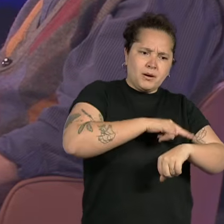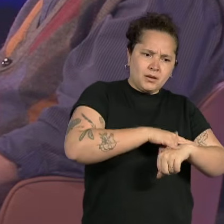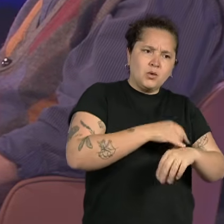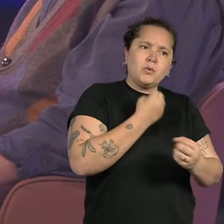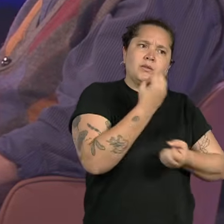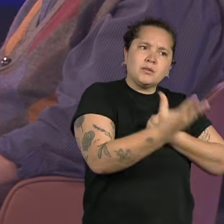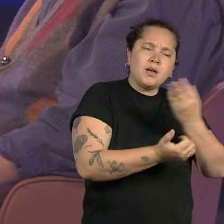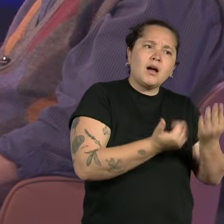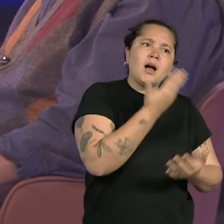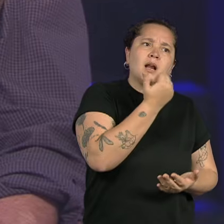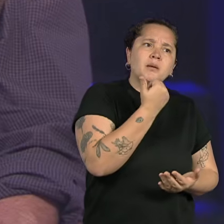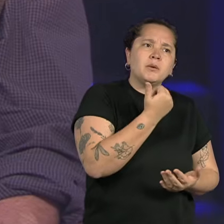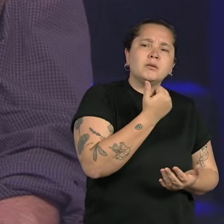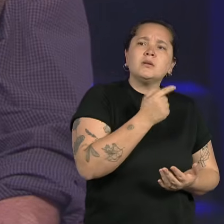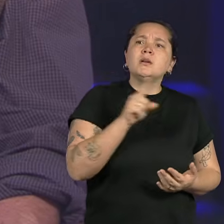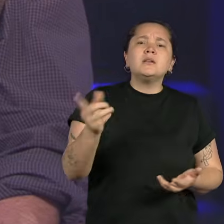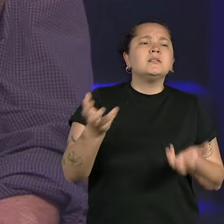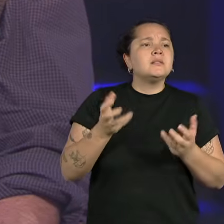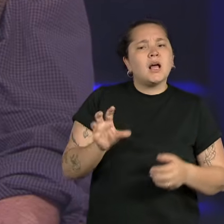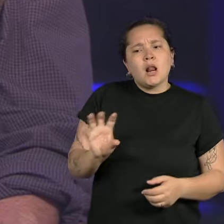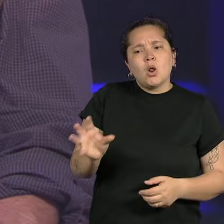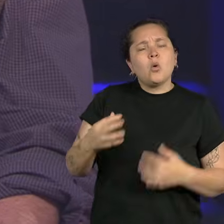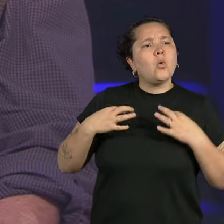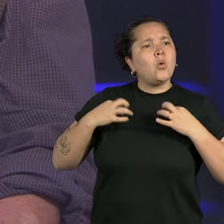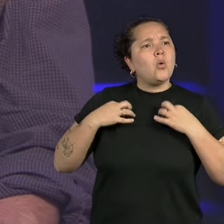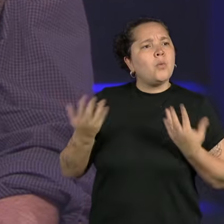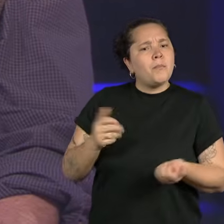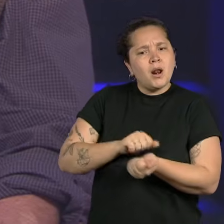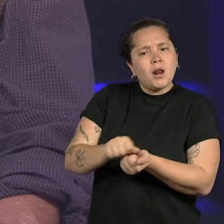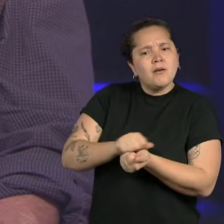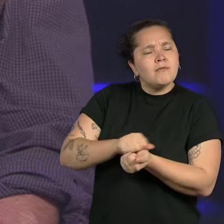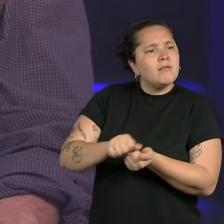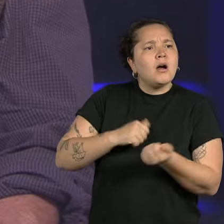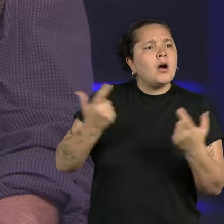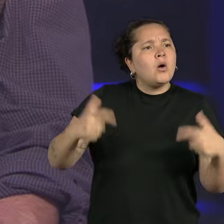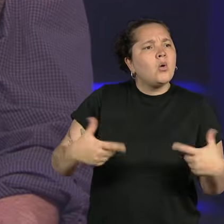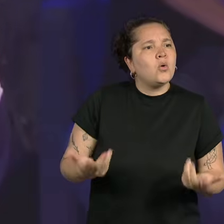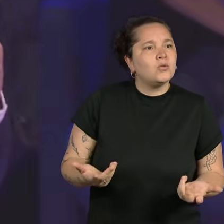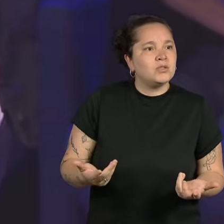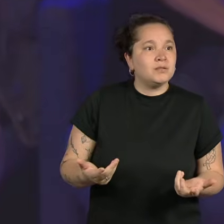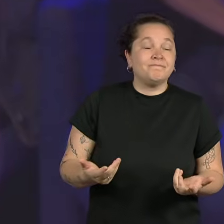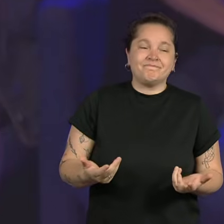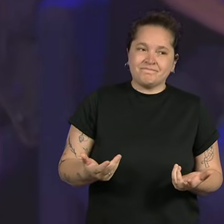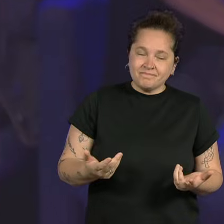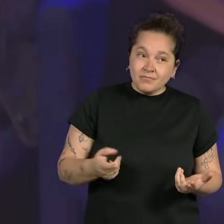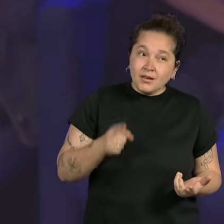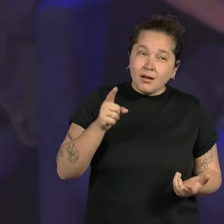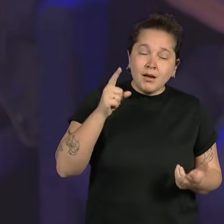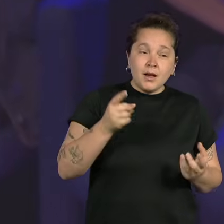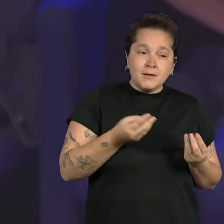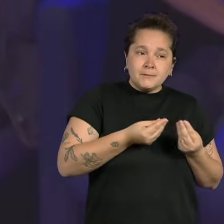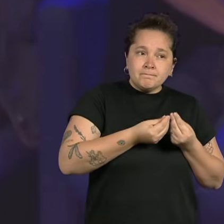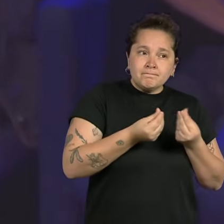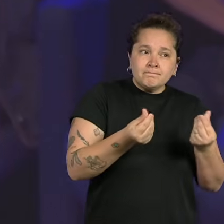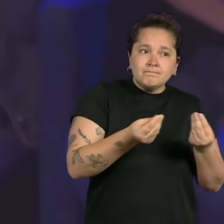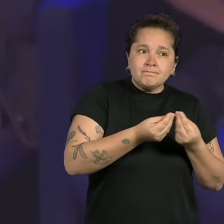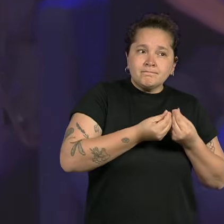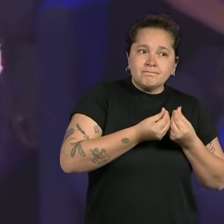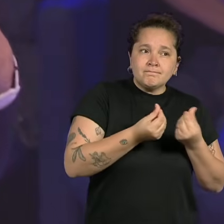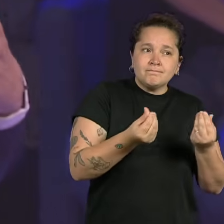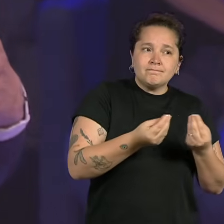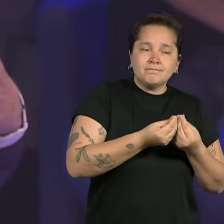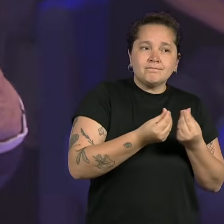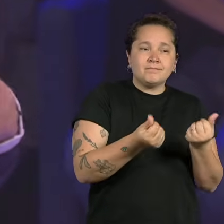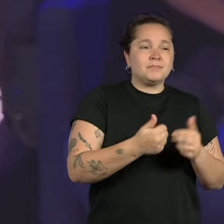tentando arrumar, e se eles quiserem lavar roupa, onde eles lavam? Então, essa sensibilidade humana, né, E ele trouxe